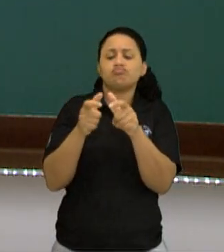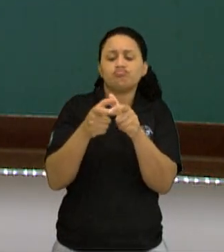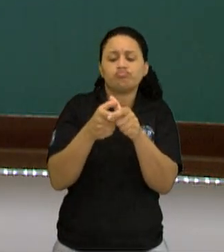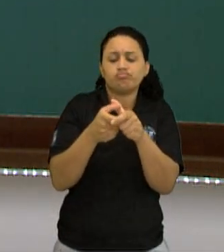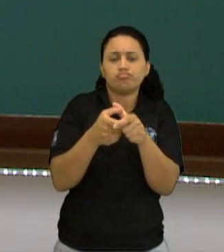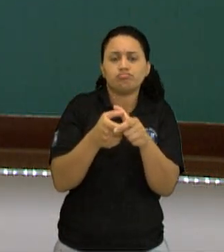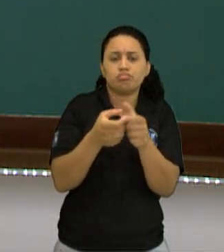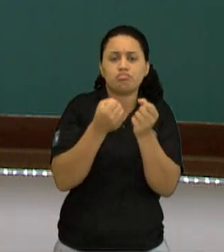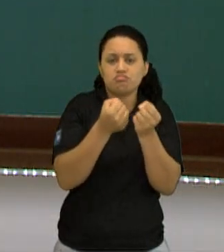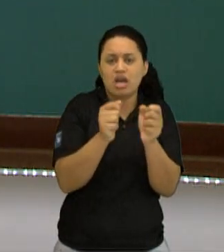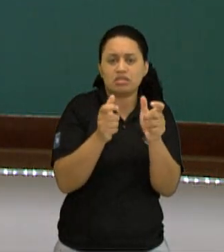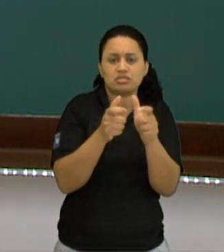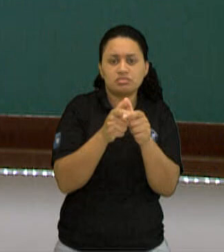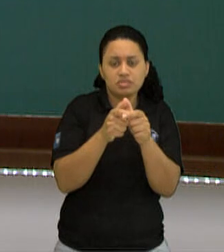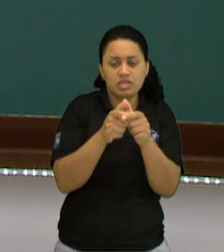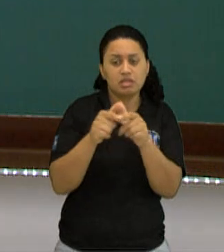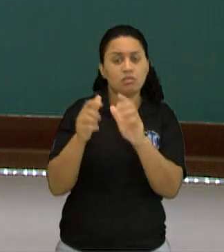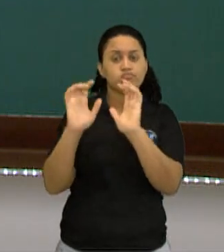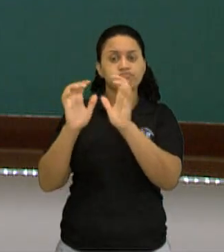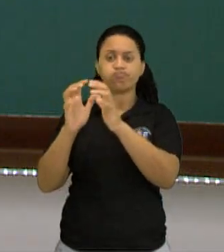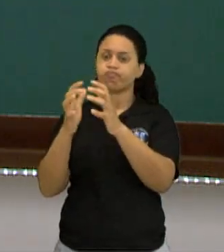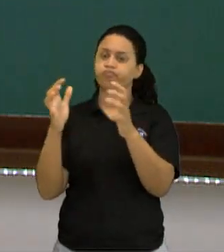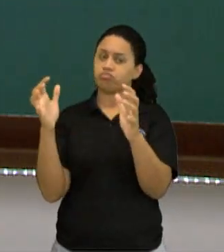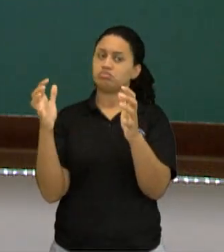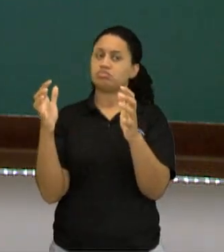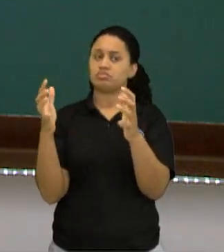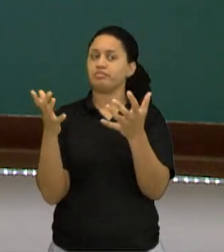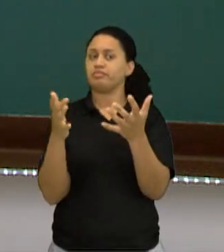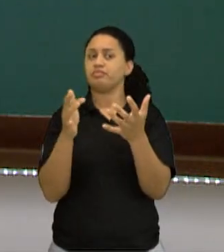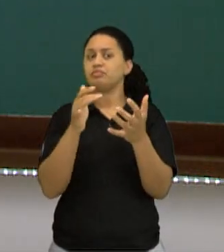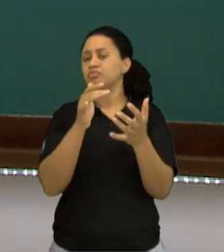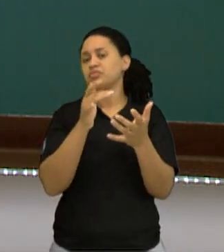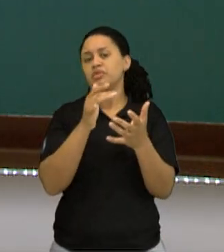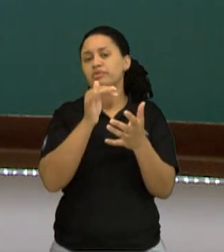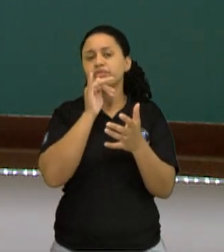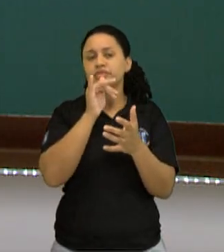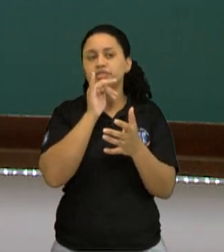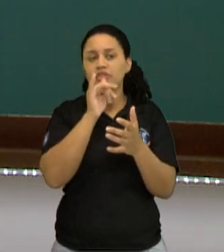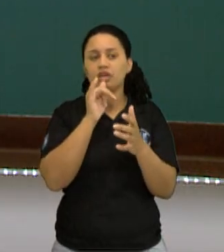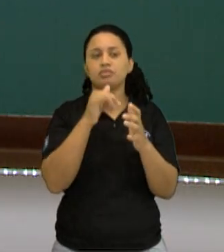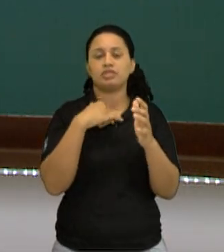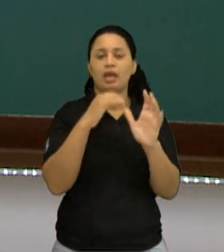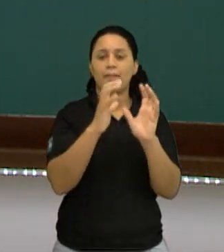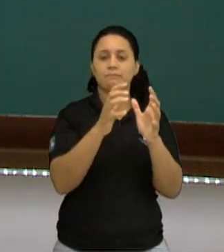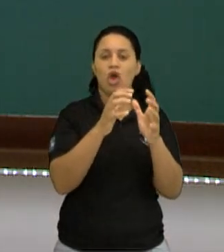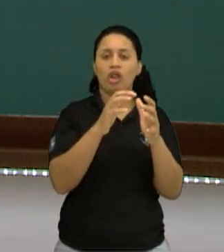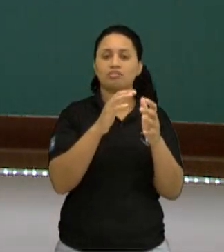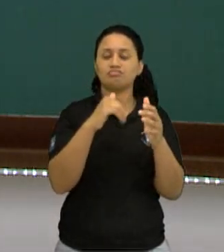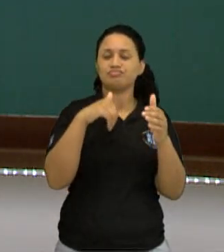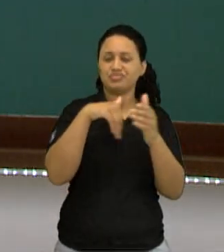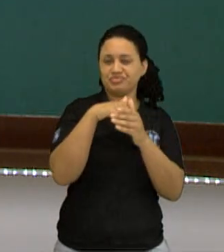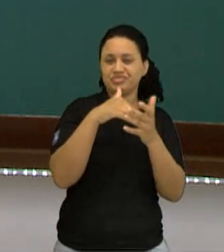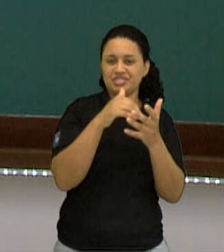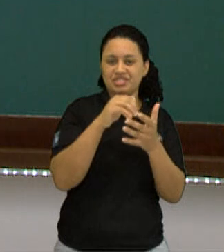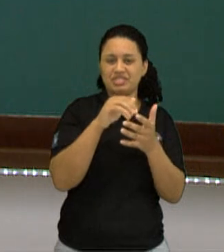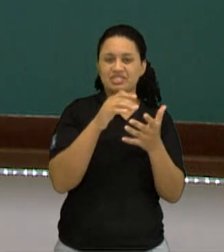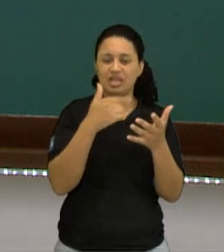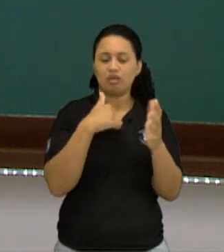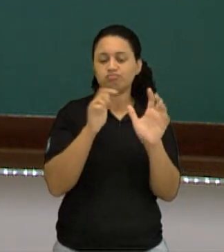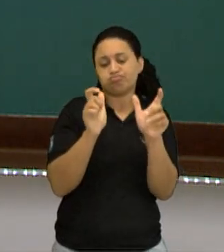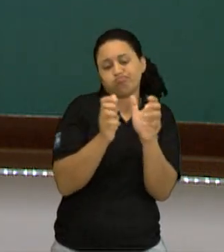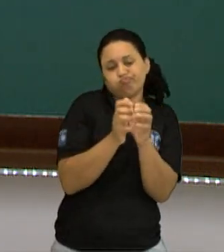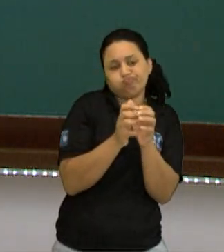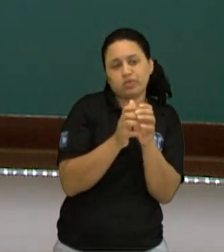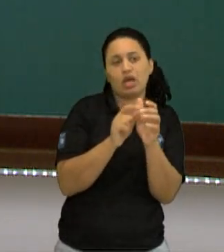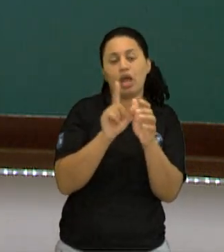menos massa, por exemplo, de uma bola grande. Por exemplo, você pega lá uma bola de futsal, que normalmente ela tem uma massa menor, leva